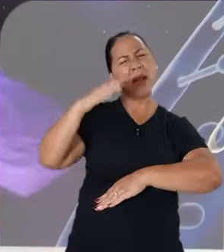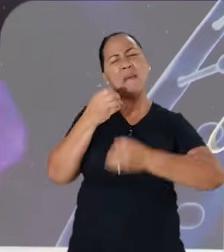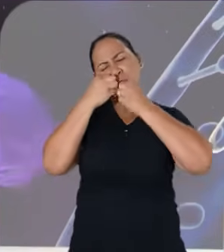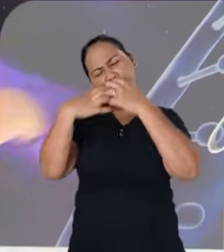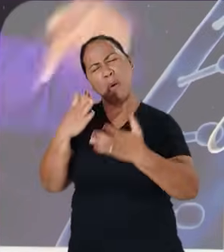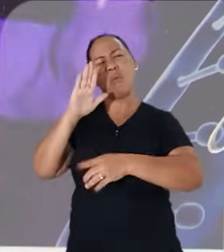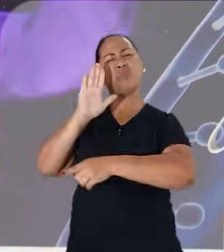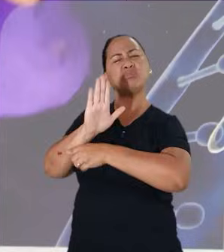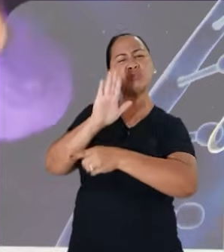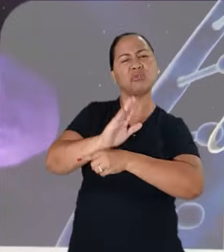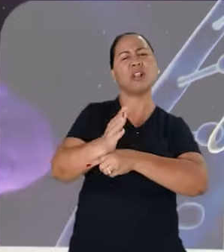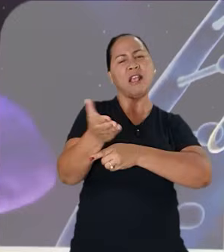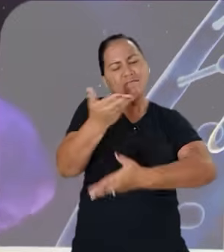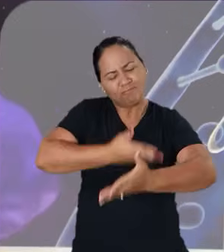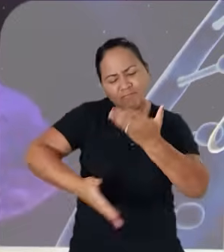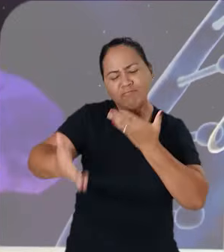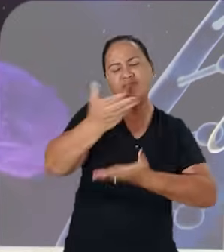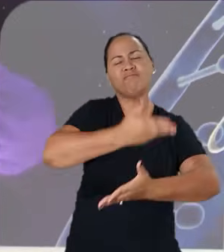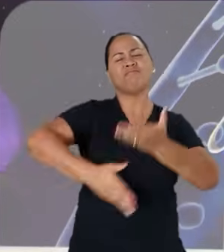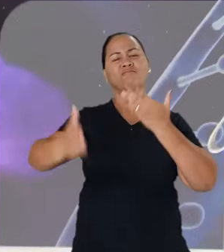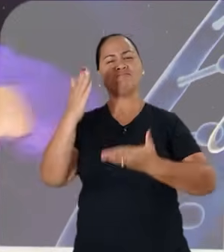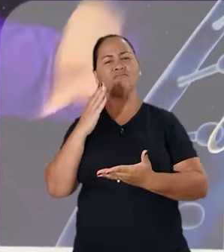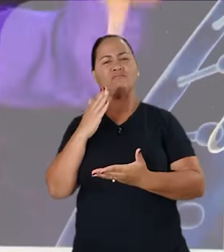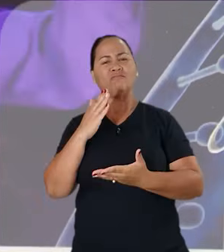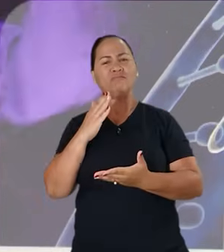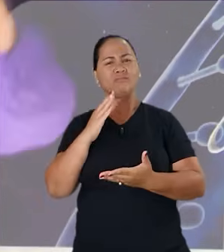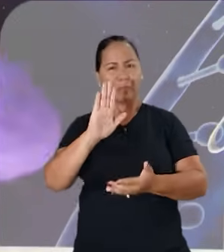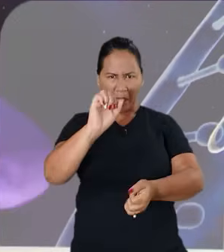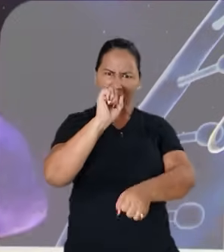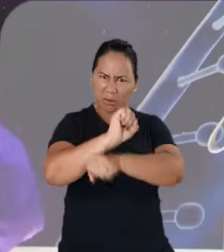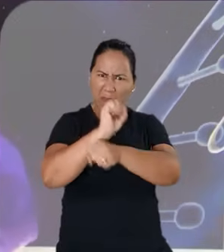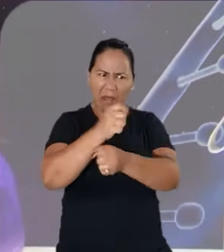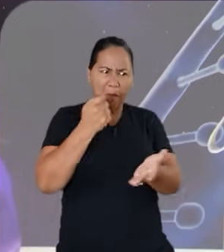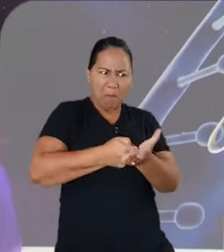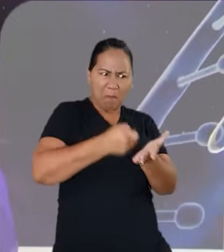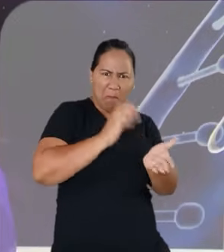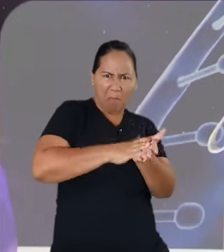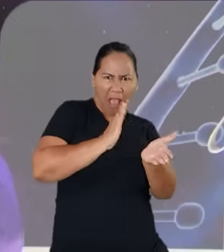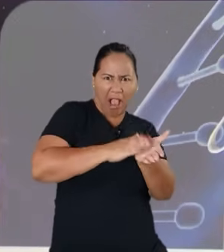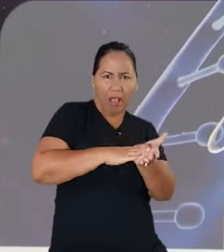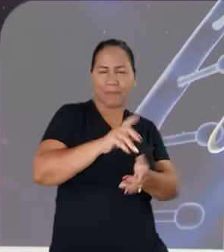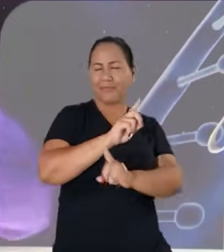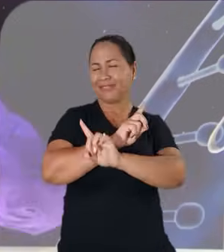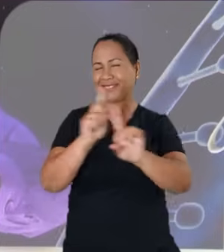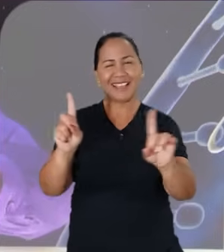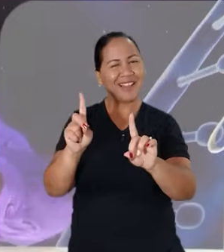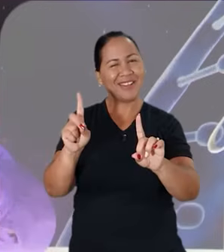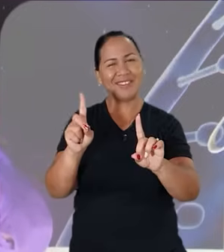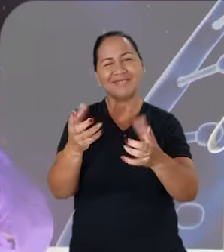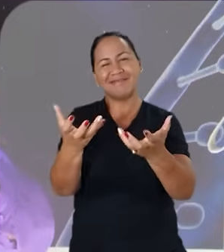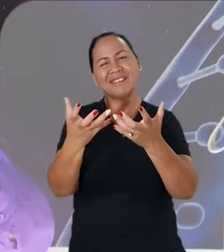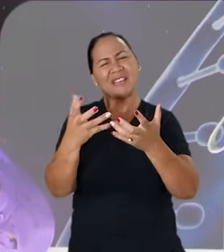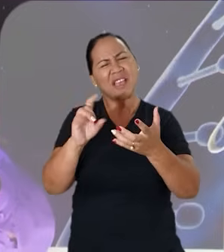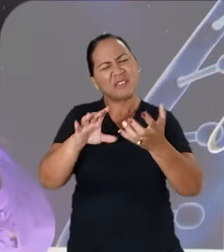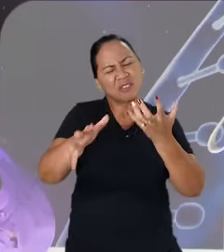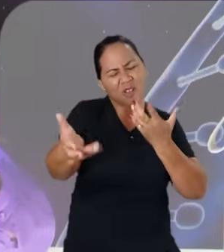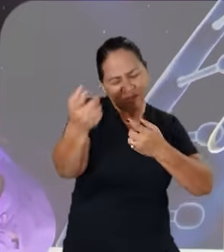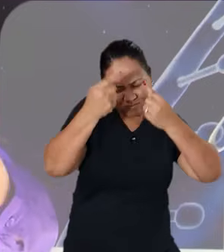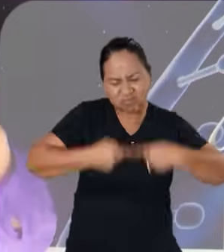ajudar, que quanto mais generosa eu for, quanto mais eu servir sem querer nada em troca,